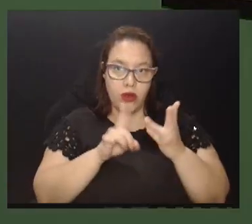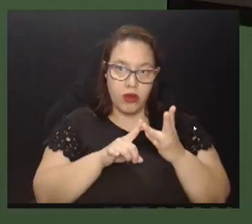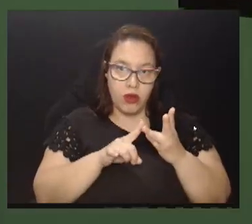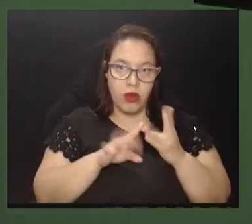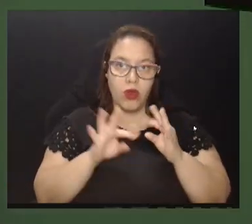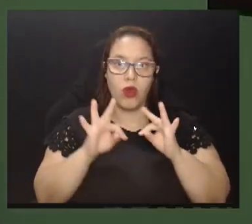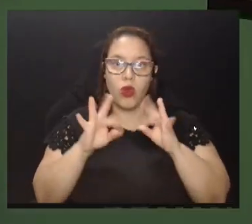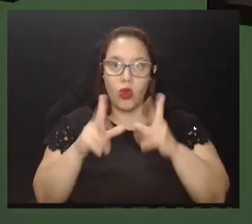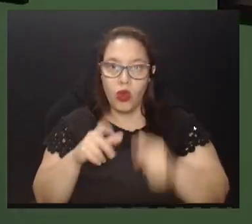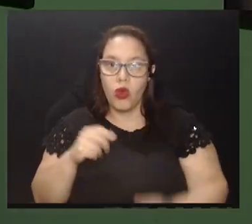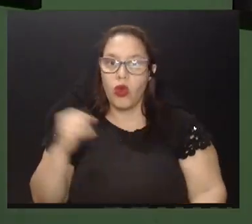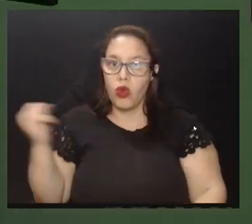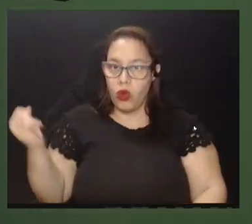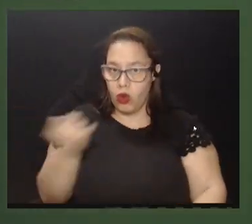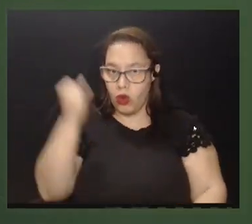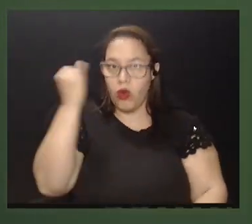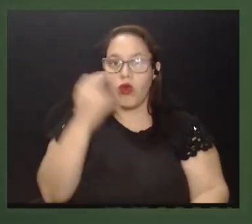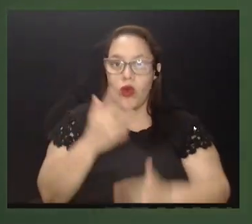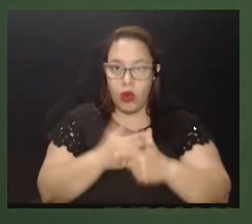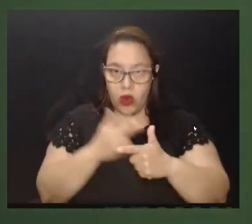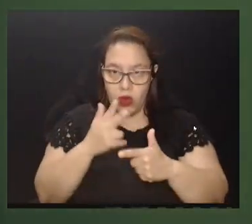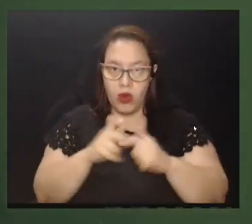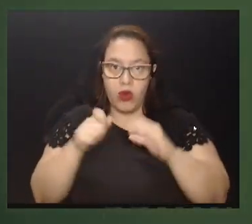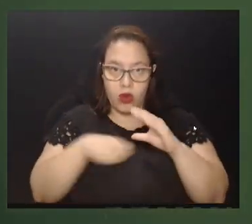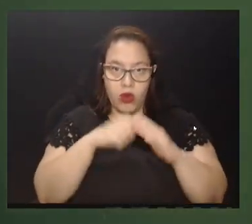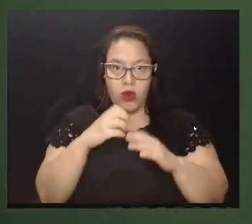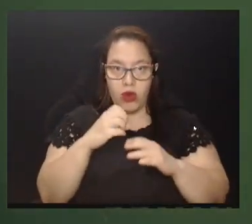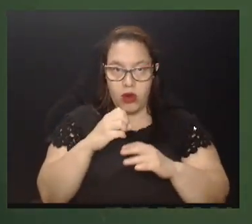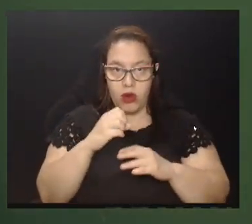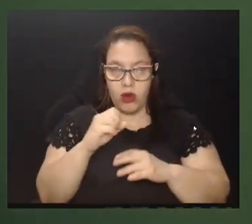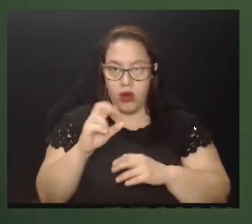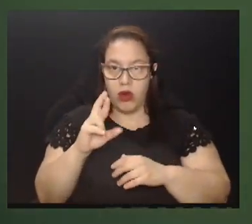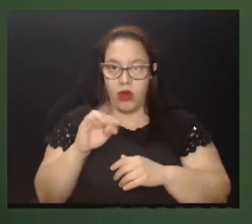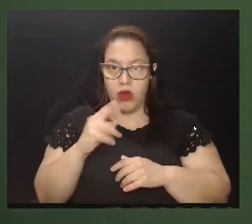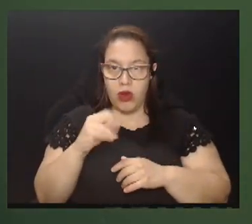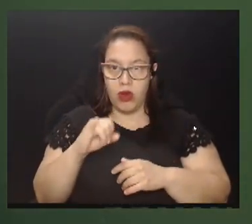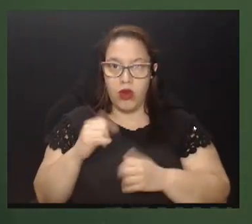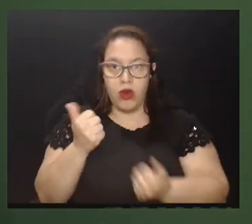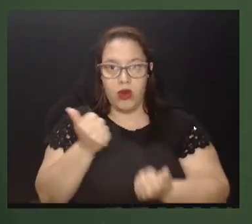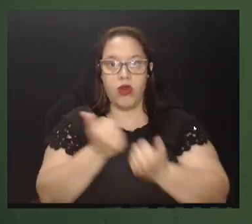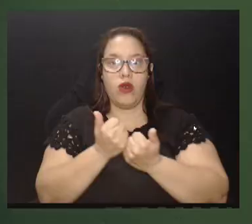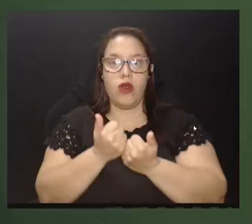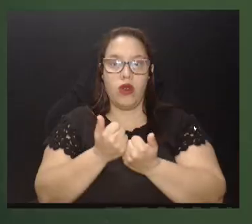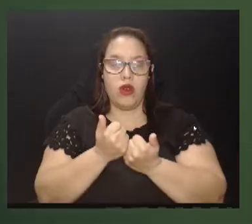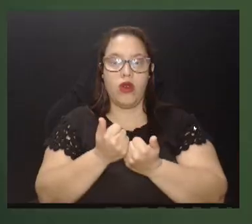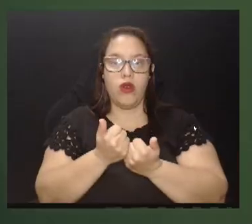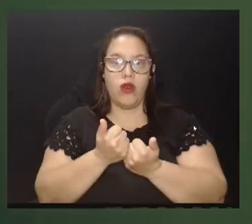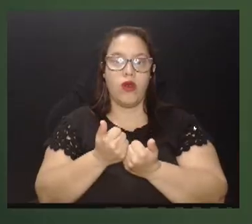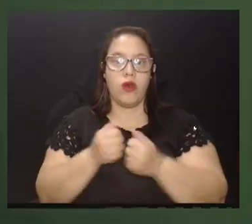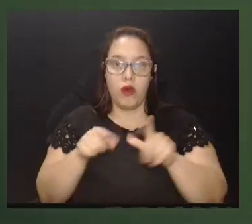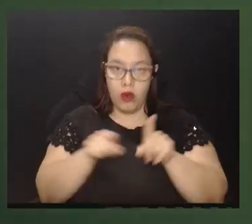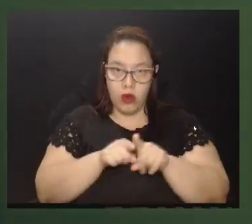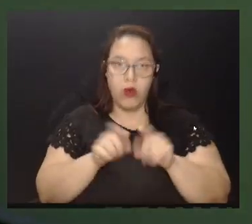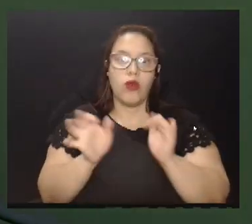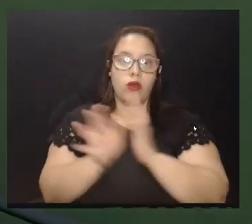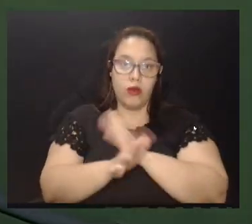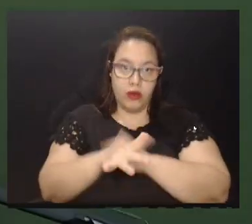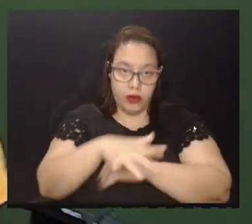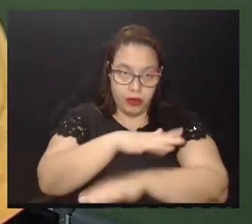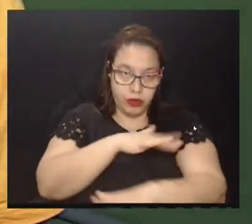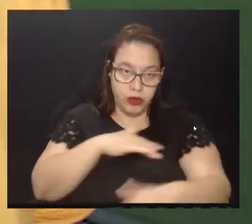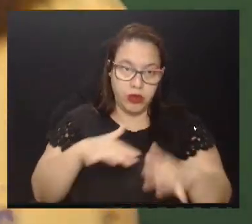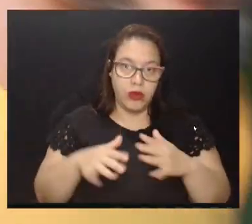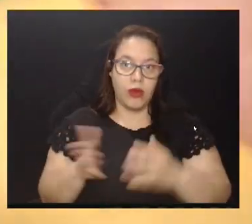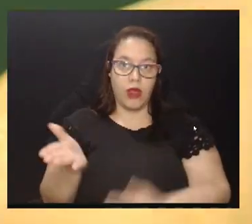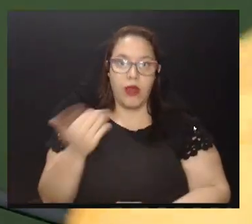curta-metragem também dirigido pela Coraci Ruiz, que é a nossa sócia, né? Eu, Júlio e Coraci, que também circulou bastante. Bora conhecer outros espaços